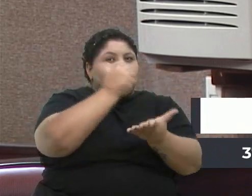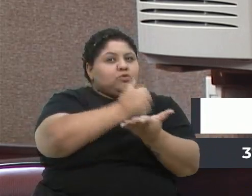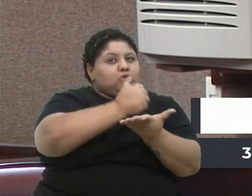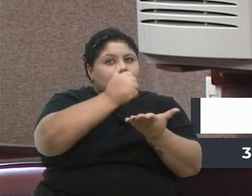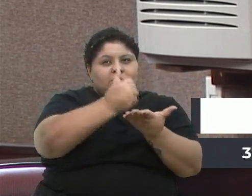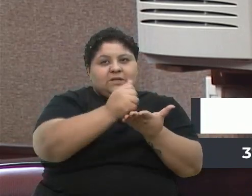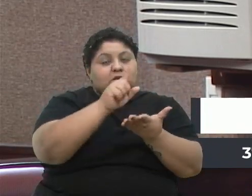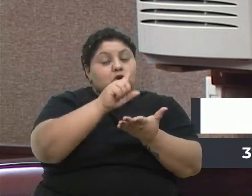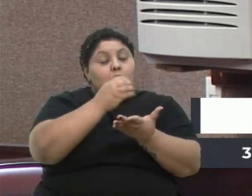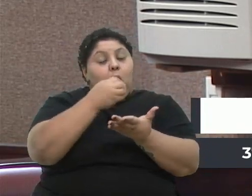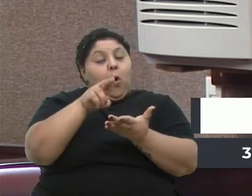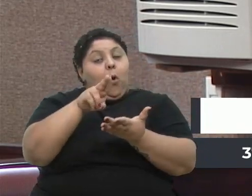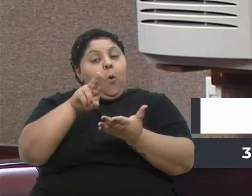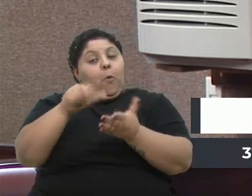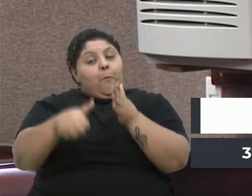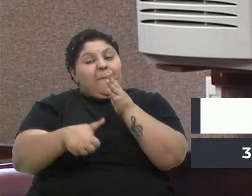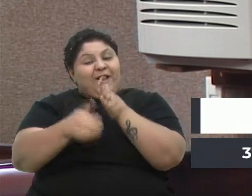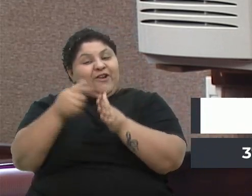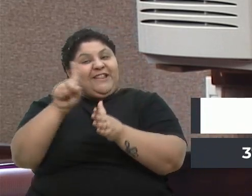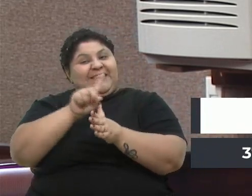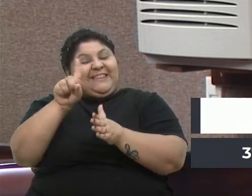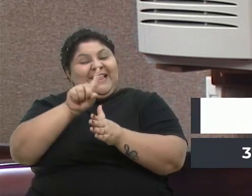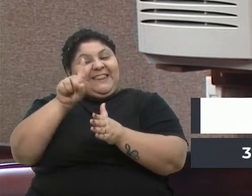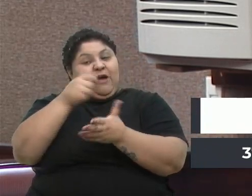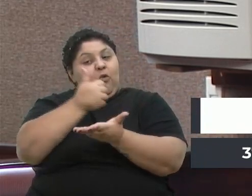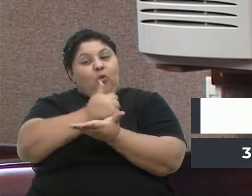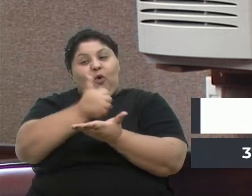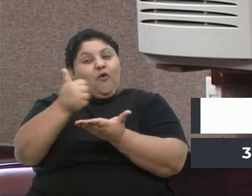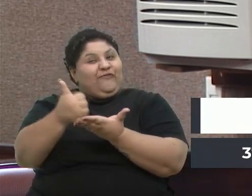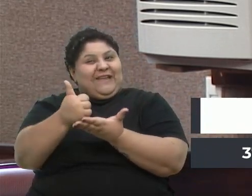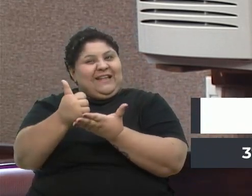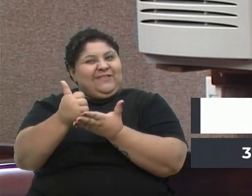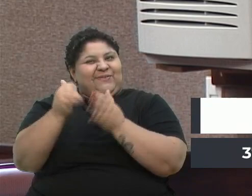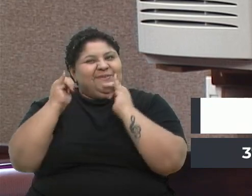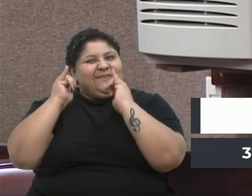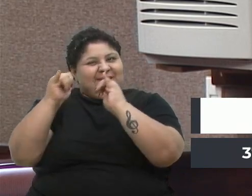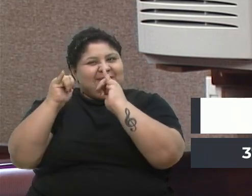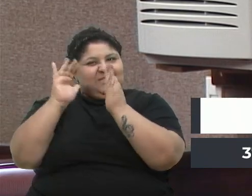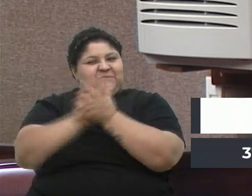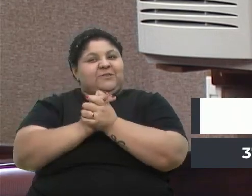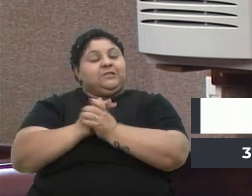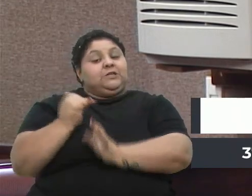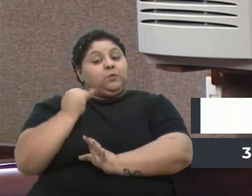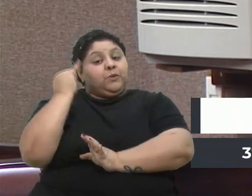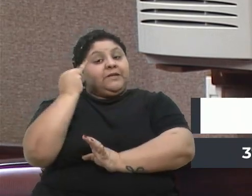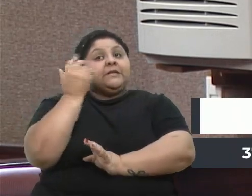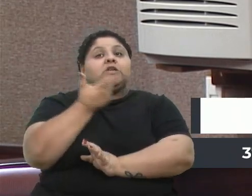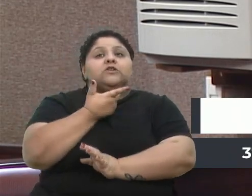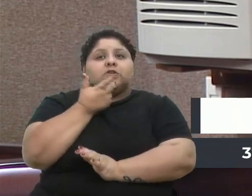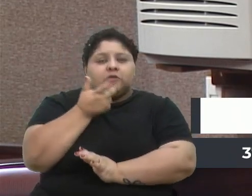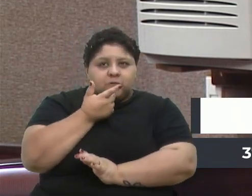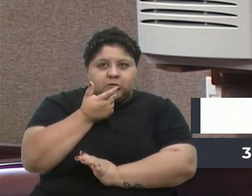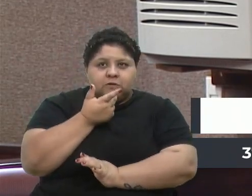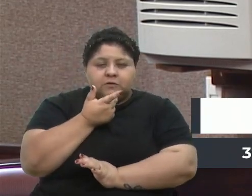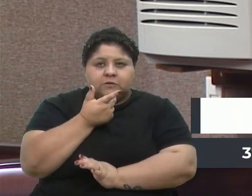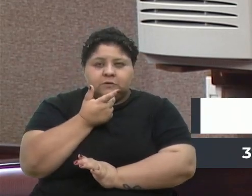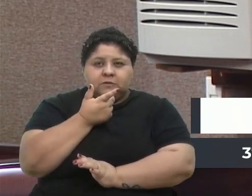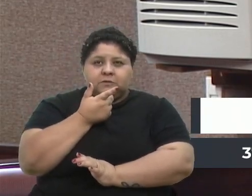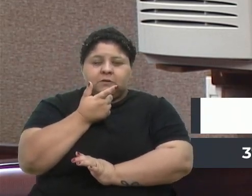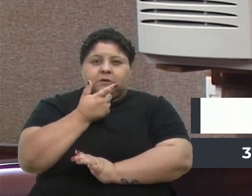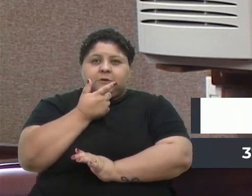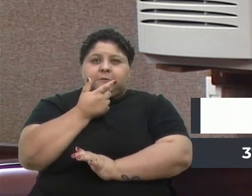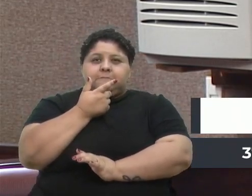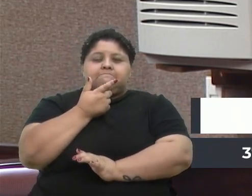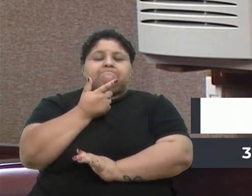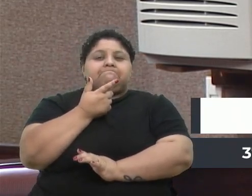desse contrato de transporte. Importante dizer que, vereador Lucas Carenhato,